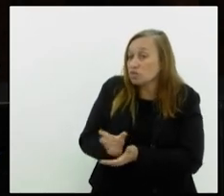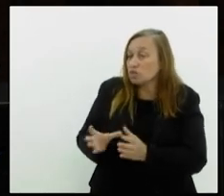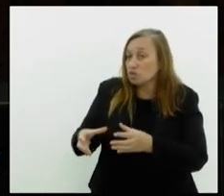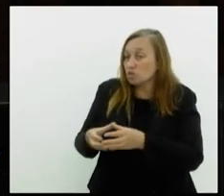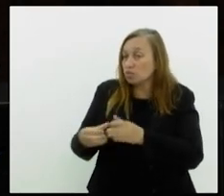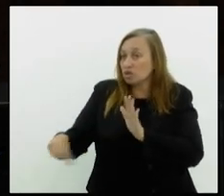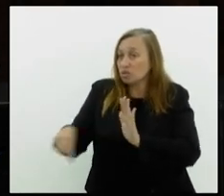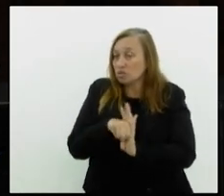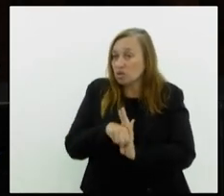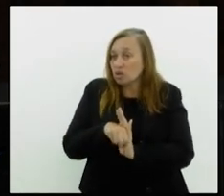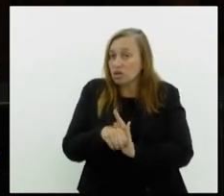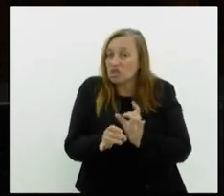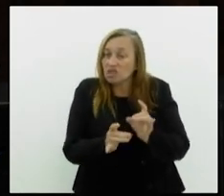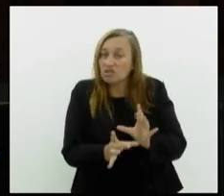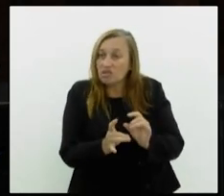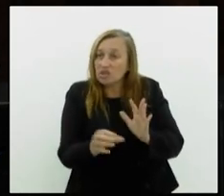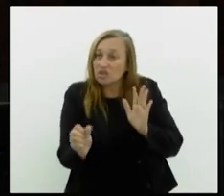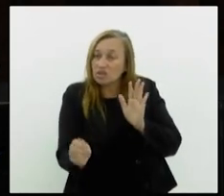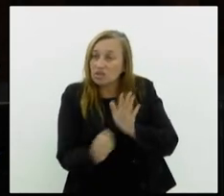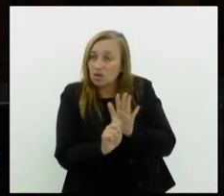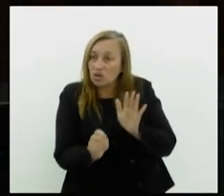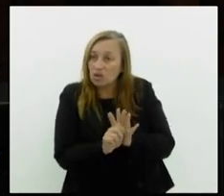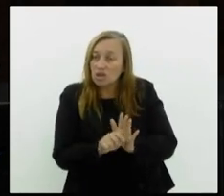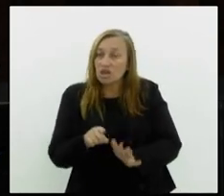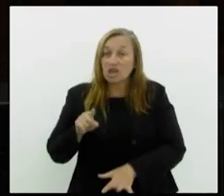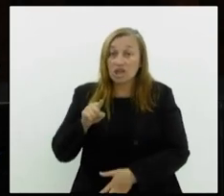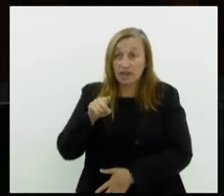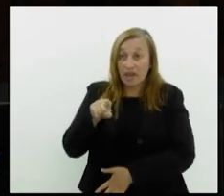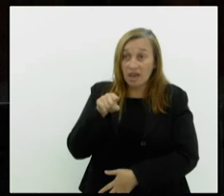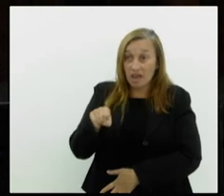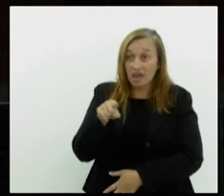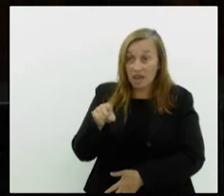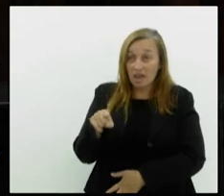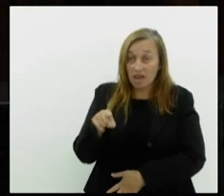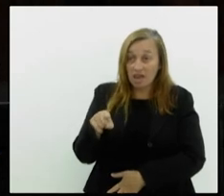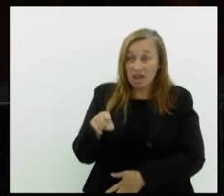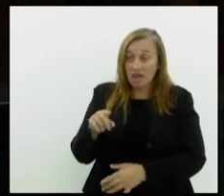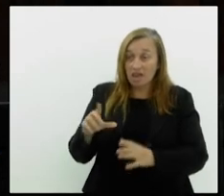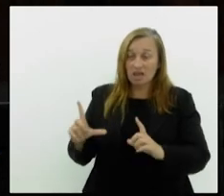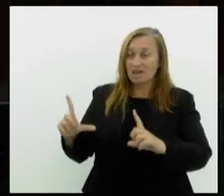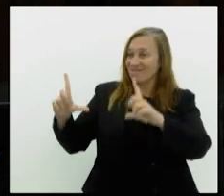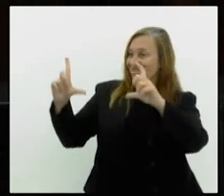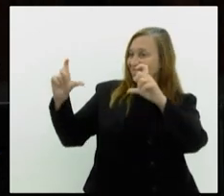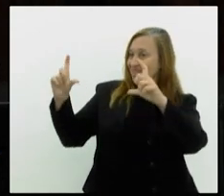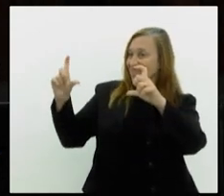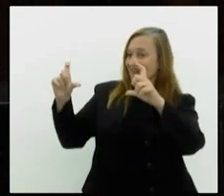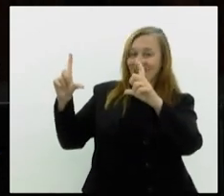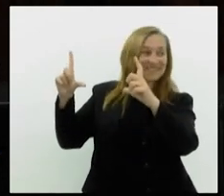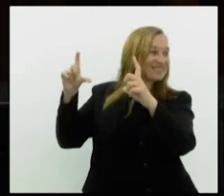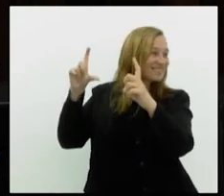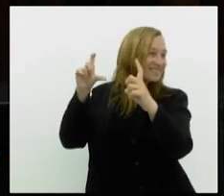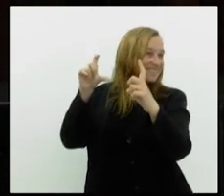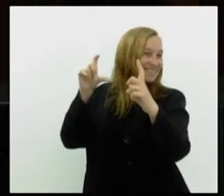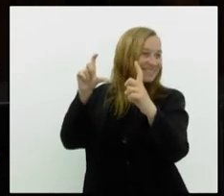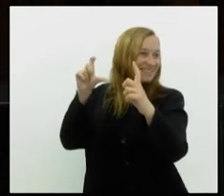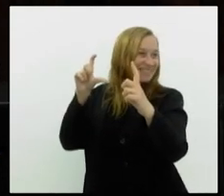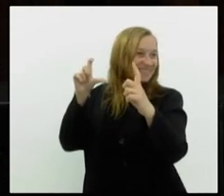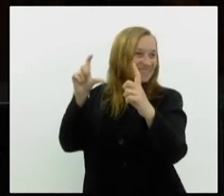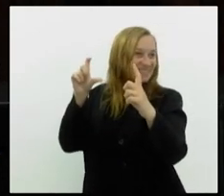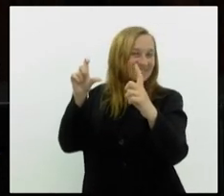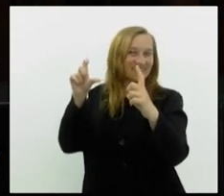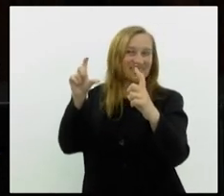aos quais ele teve a pachorra, a disfarçatez de se permitir fotografar ao lado dos maiores